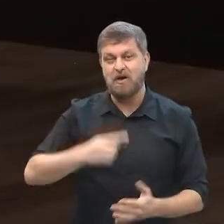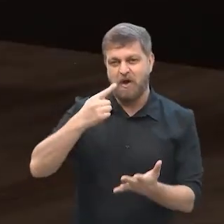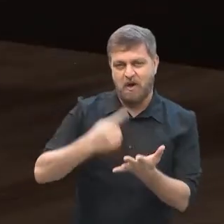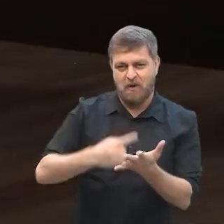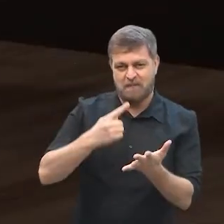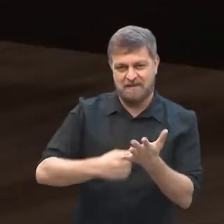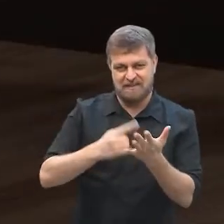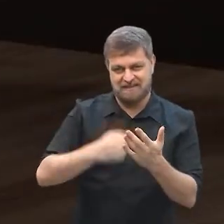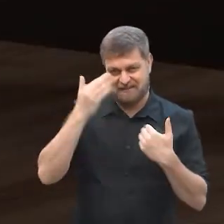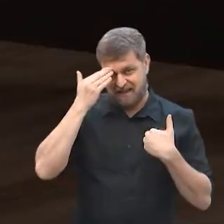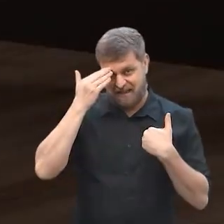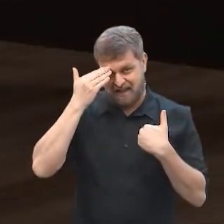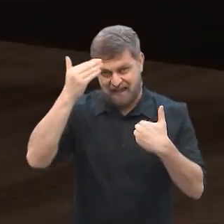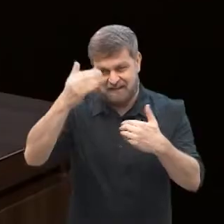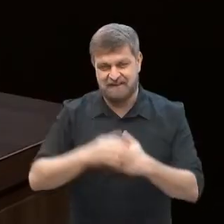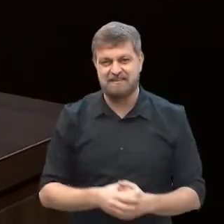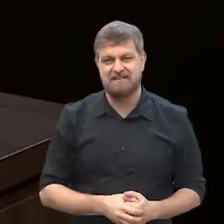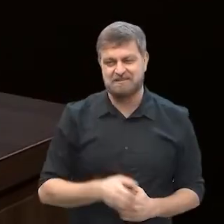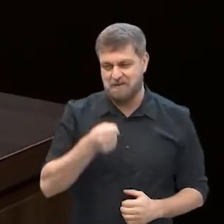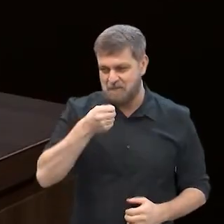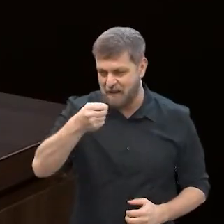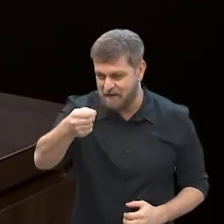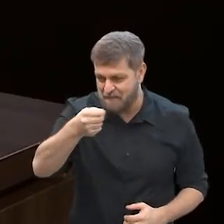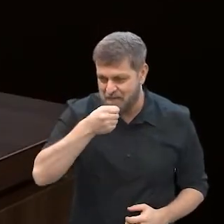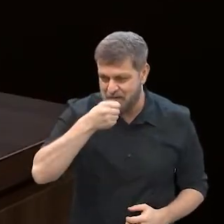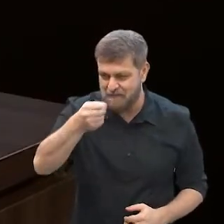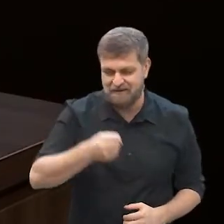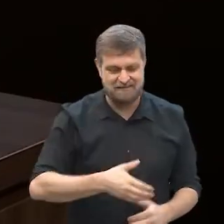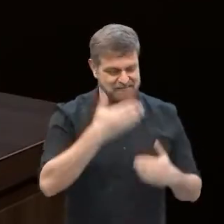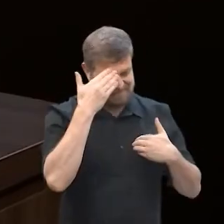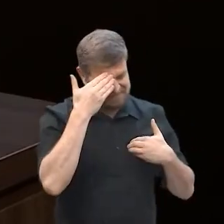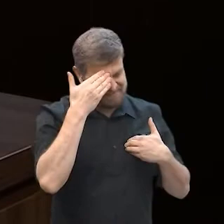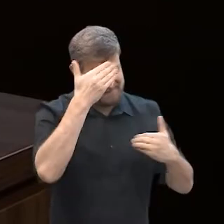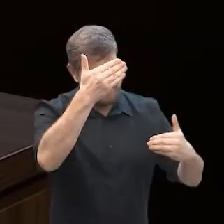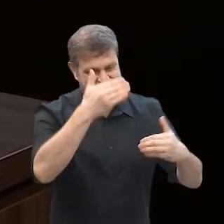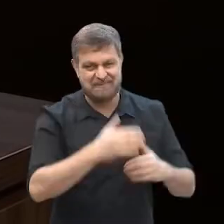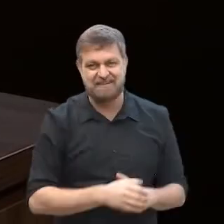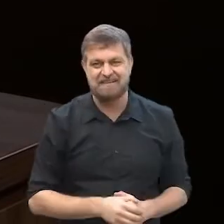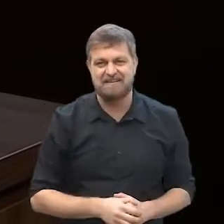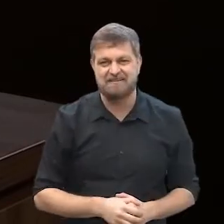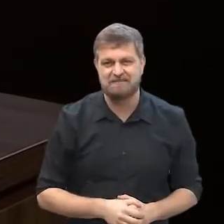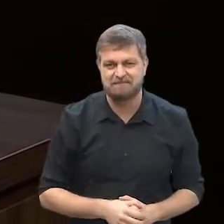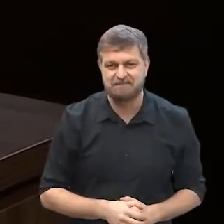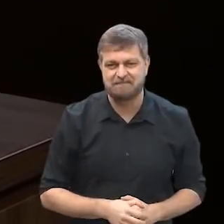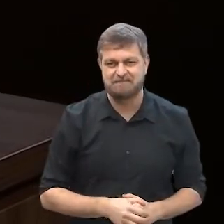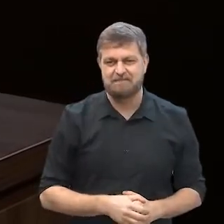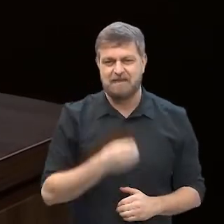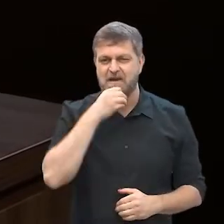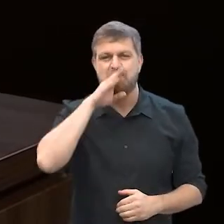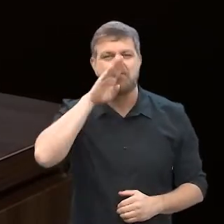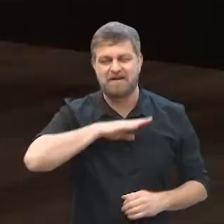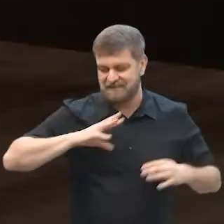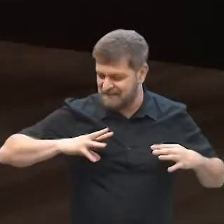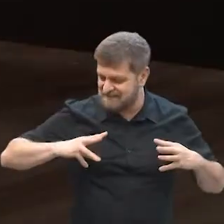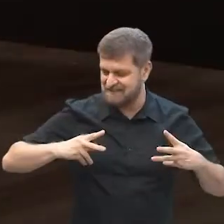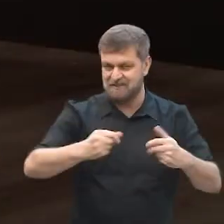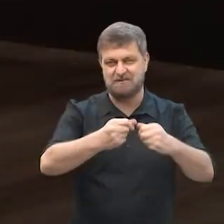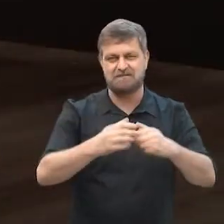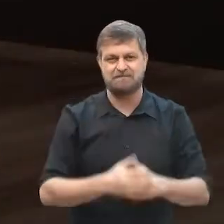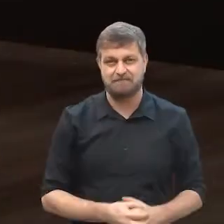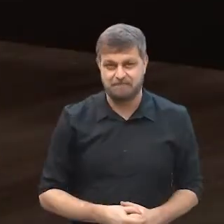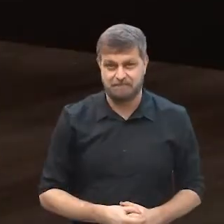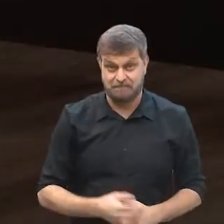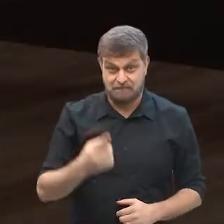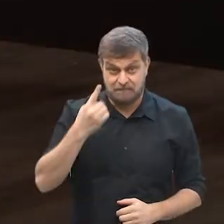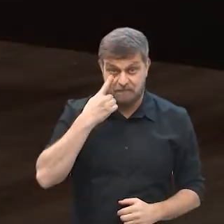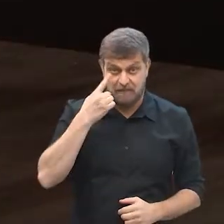então. Eu agradeço a sua participação. Muito obrigado, eu que agradeço e uma boa tarde a todos.